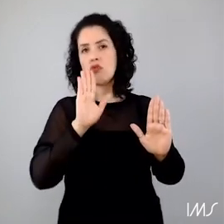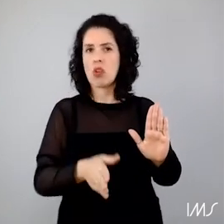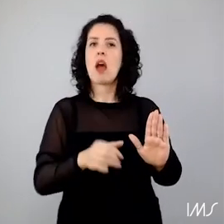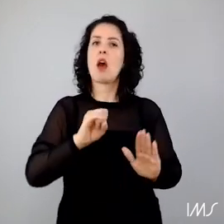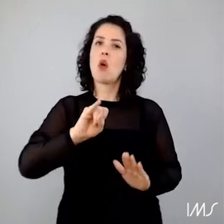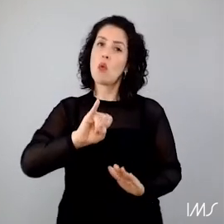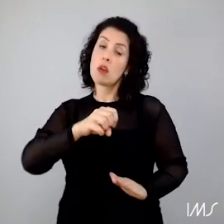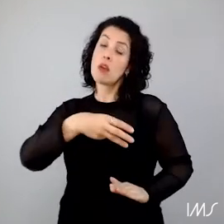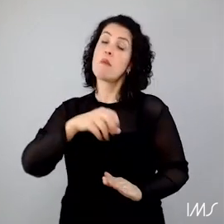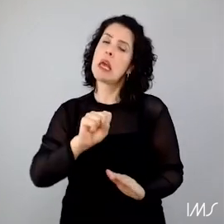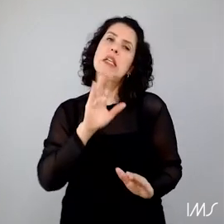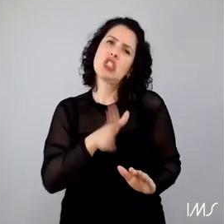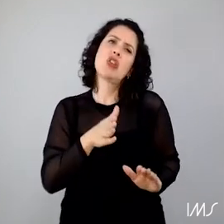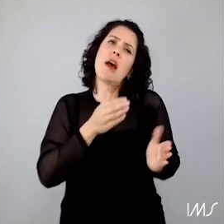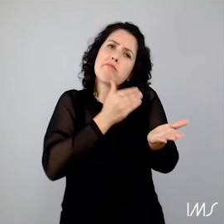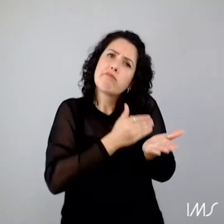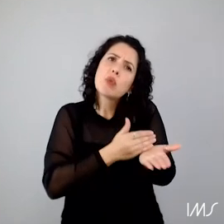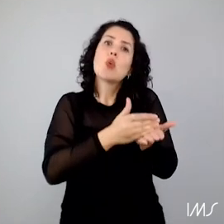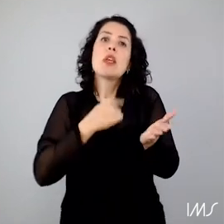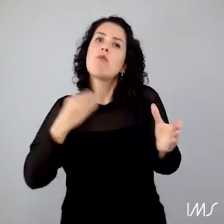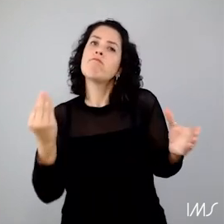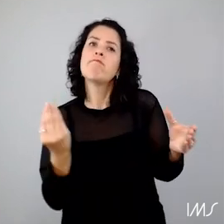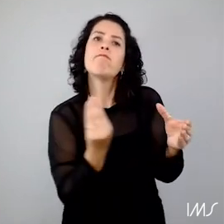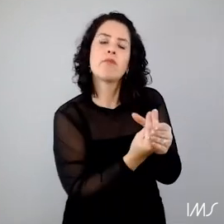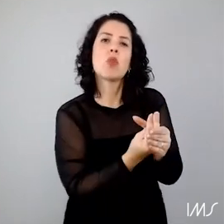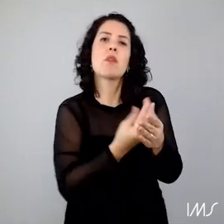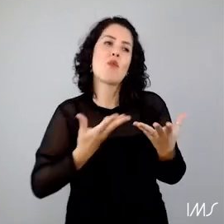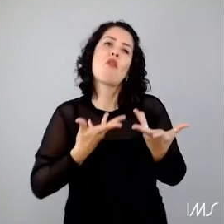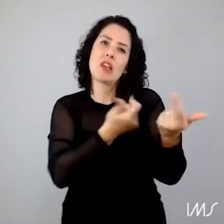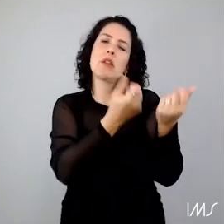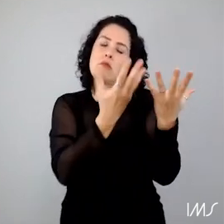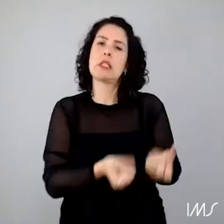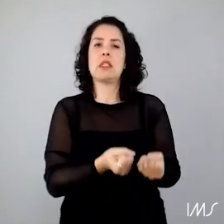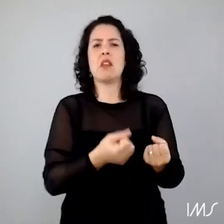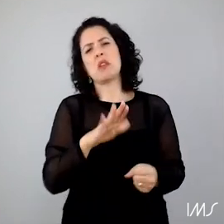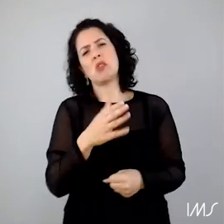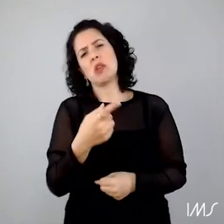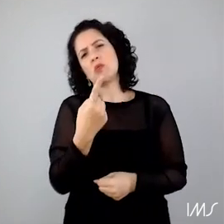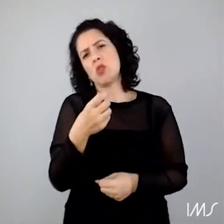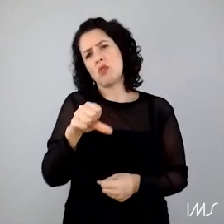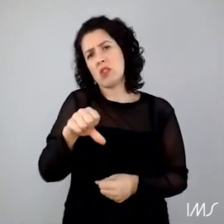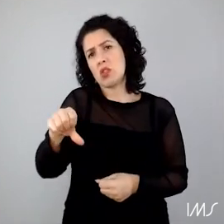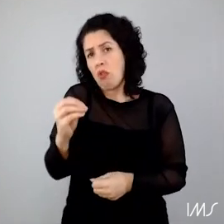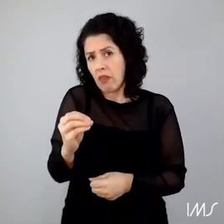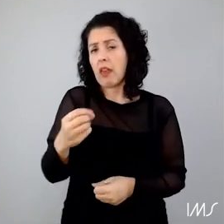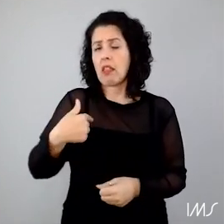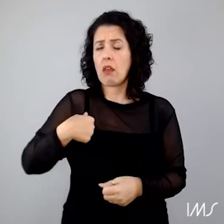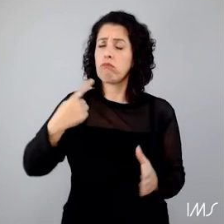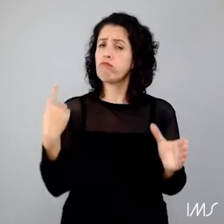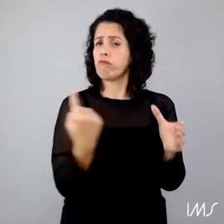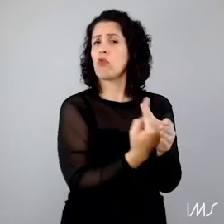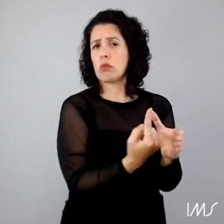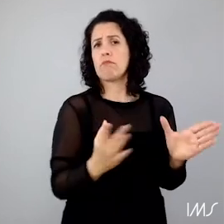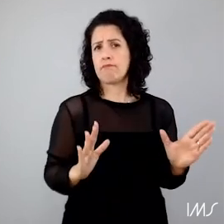anos 90, né? E aí continuei, né? Quer dizer, desenvolvendo essa linha de trabalho que havia